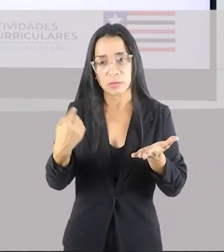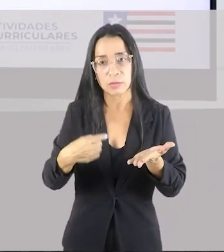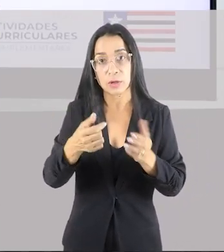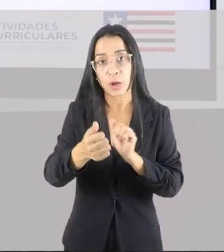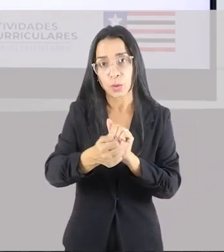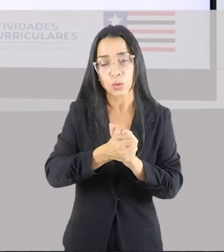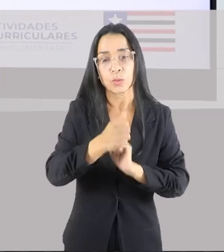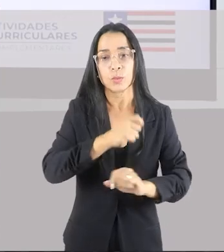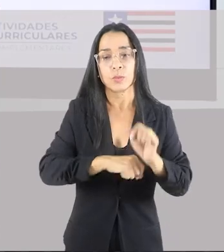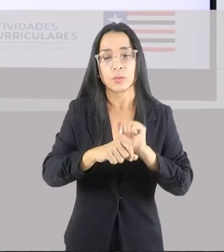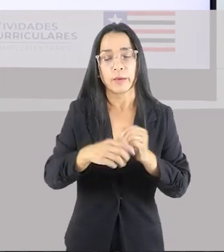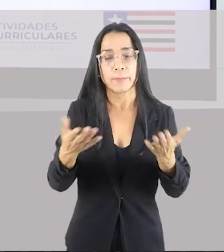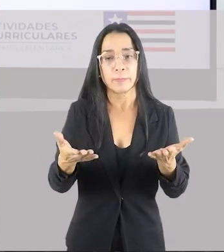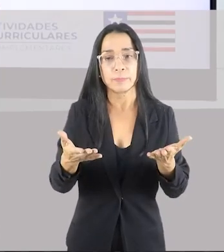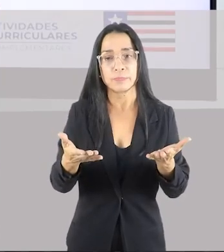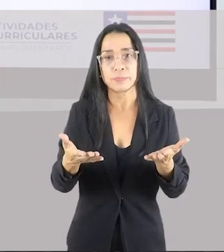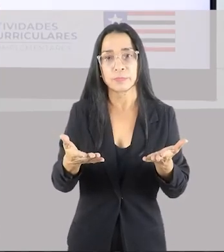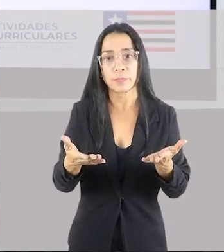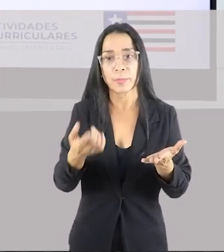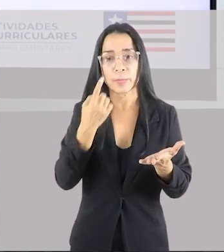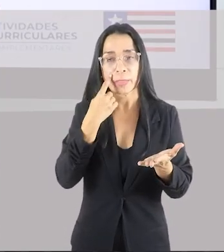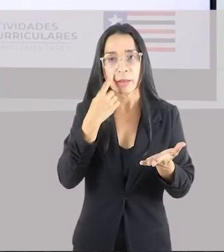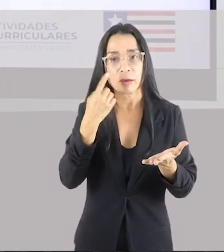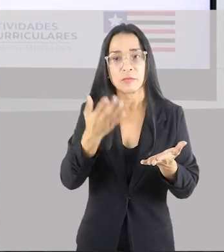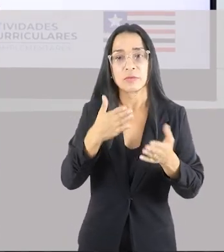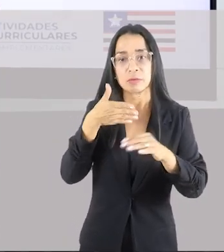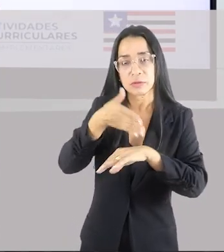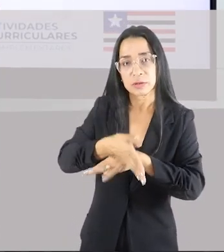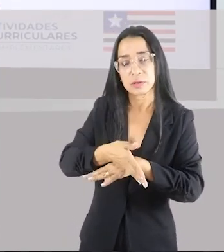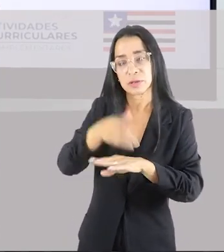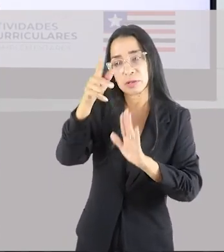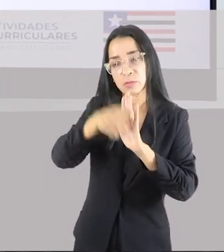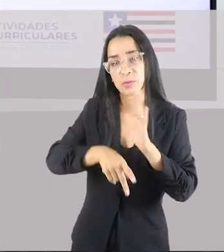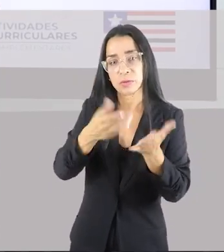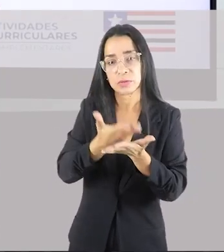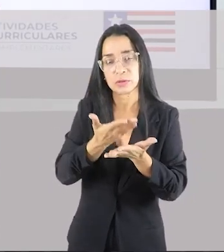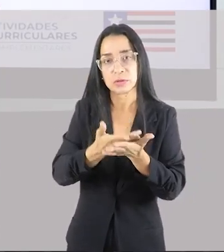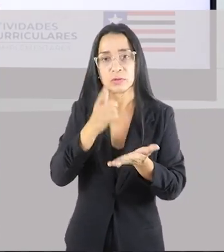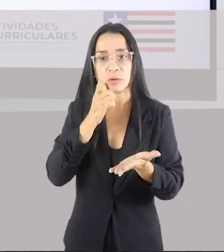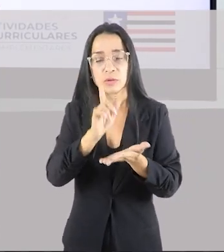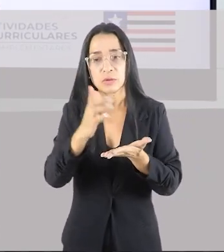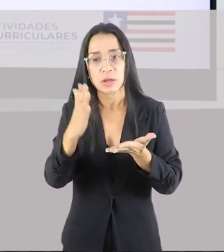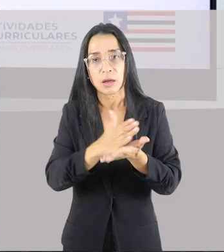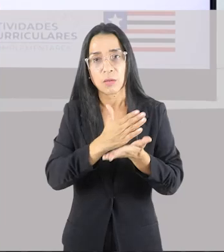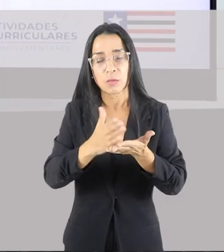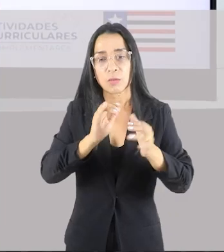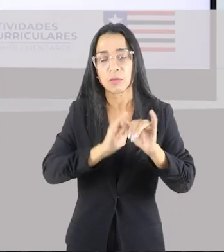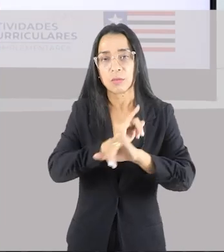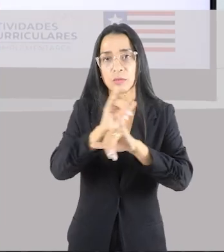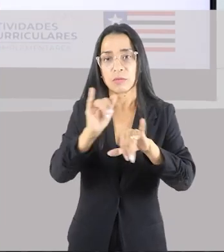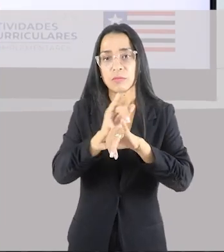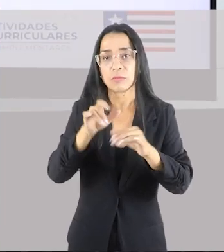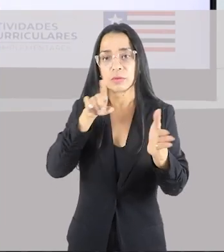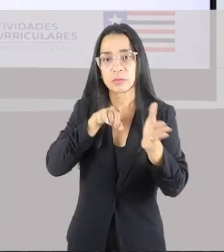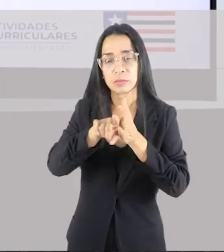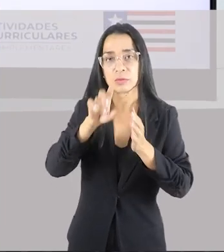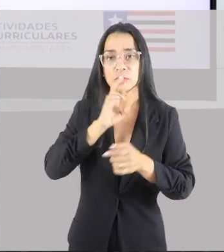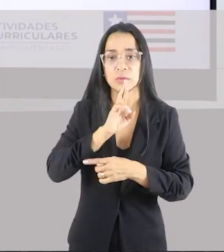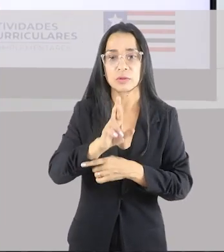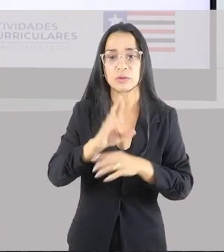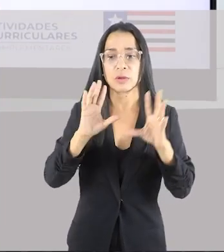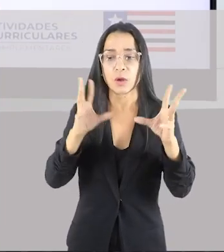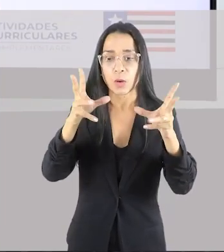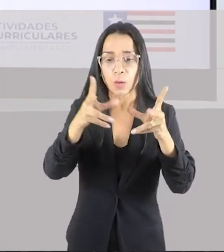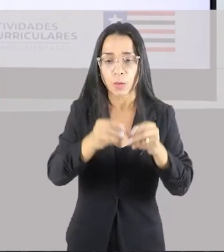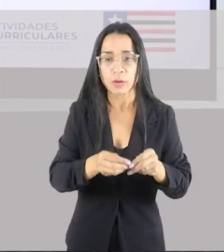tá? Analise ali, né, acesse o plano de estudo, onde você vai conseguir mais algumas questões para você responder, um resumo